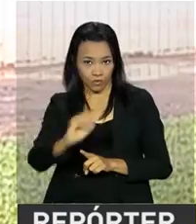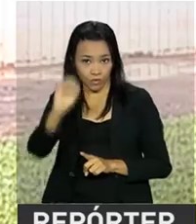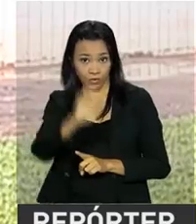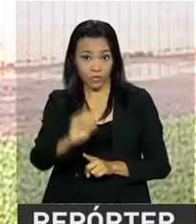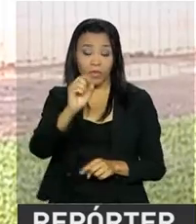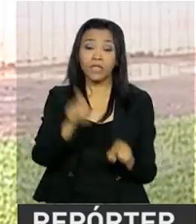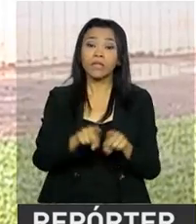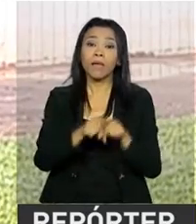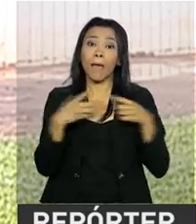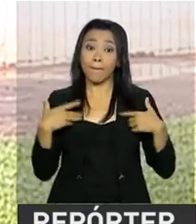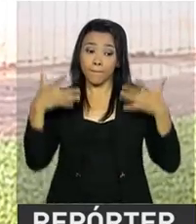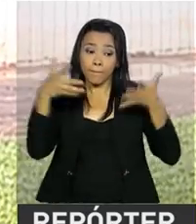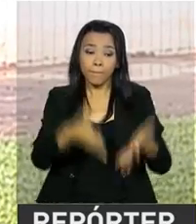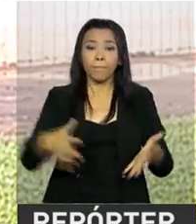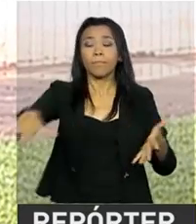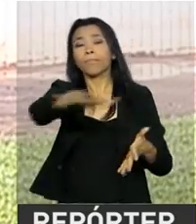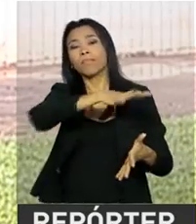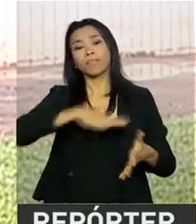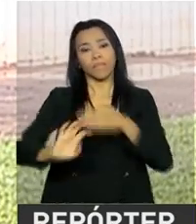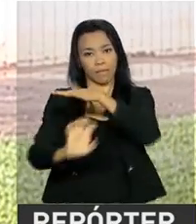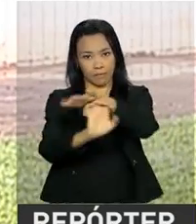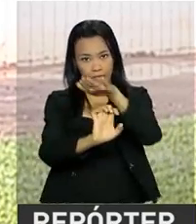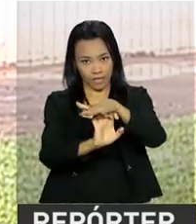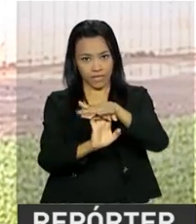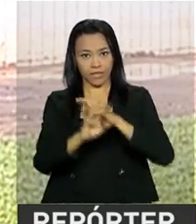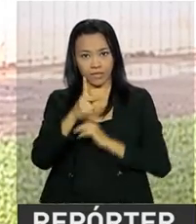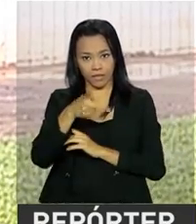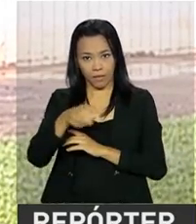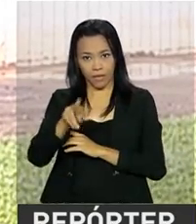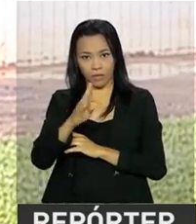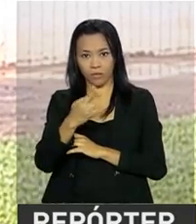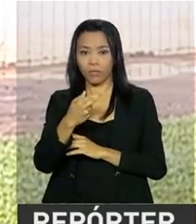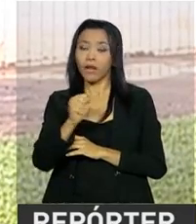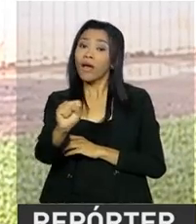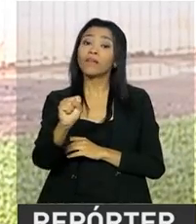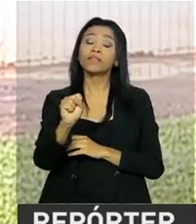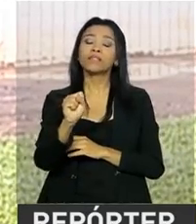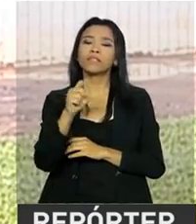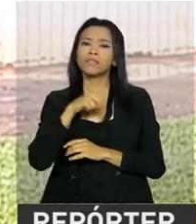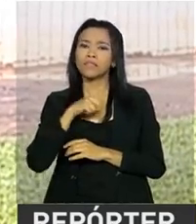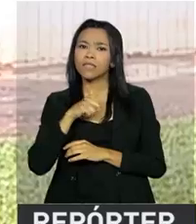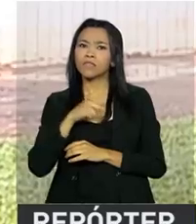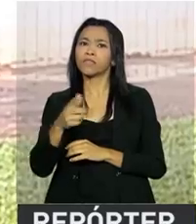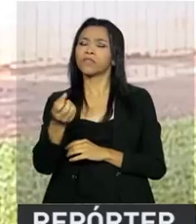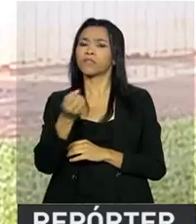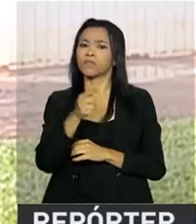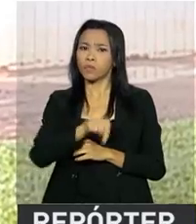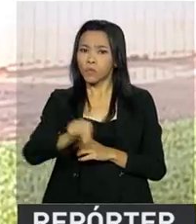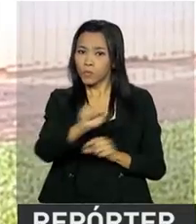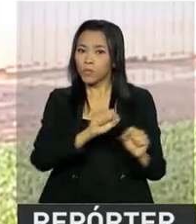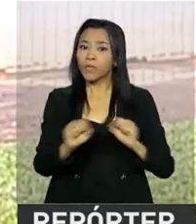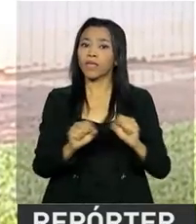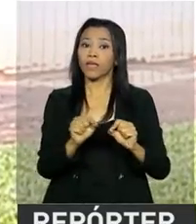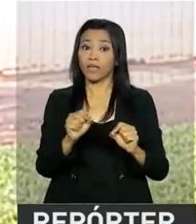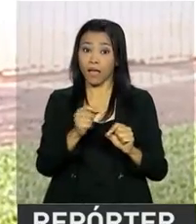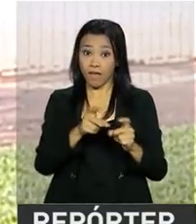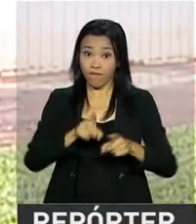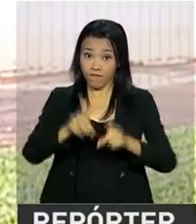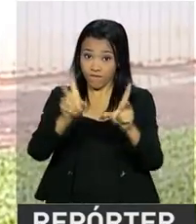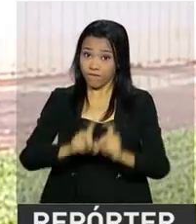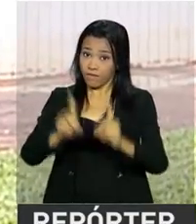da empresa no mercado interno, tiveram impactos sobre os níveis de estoques e também de importação